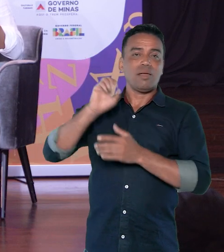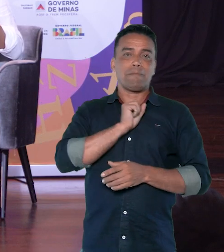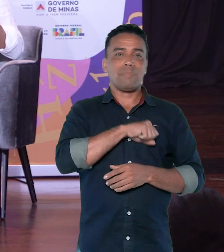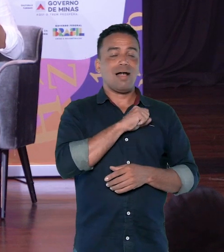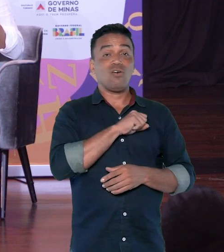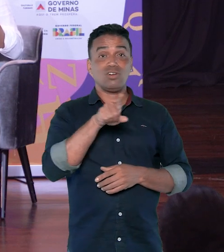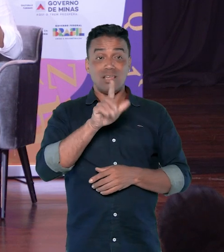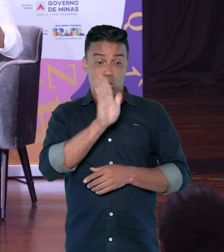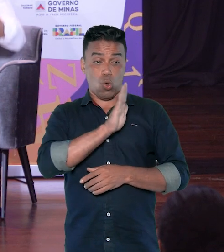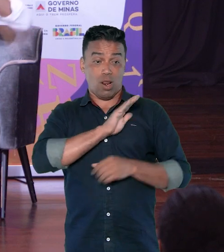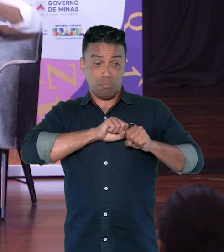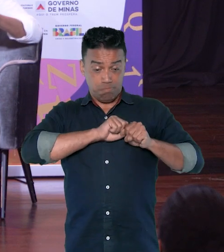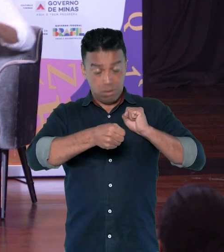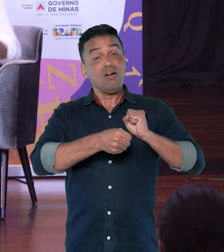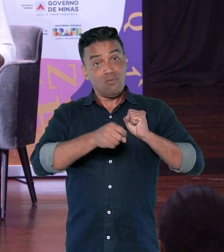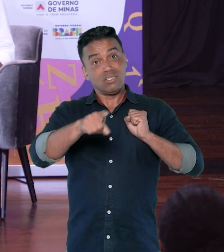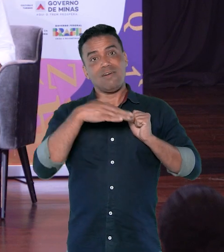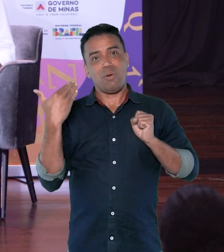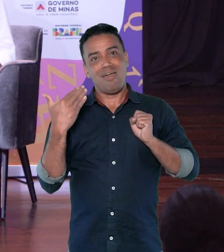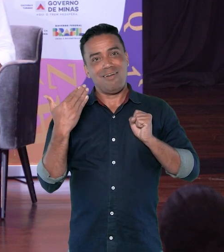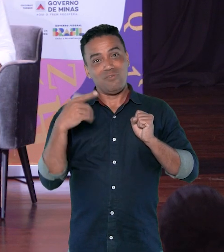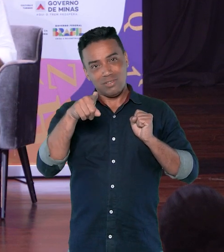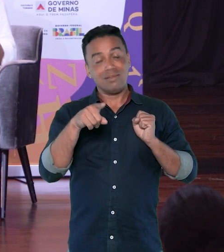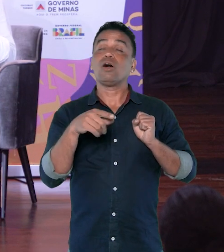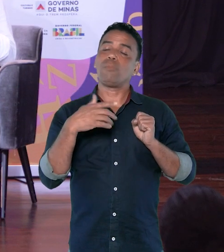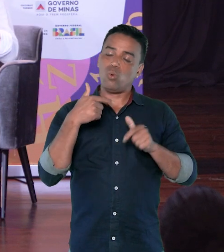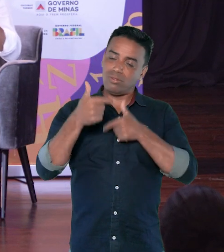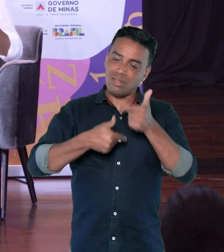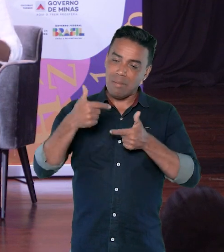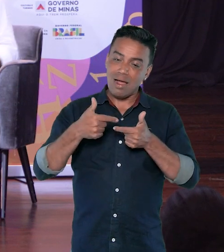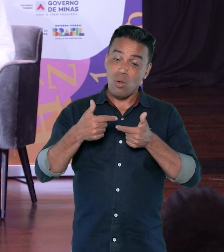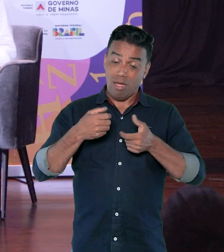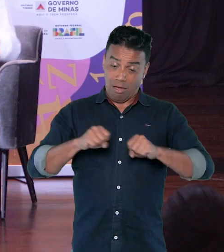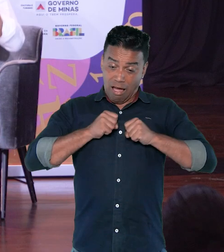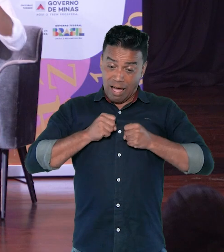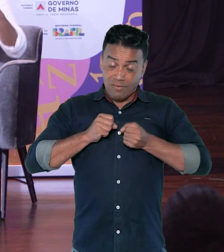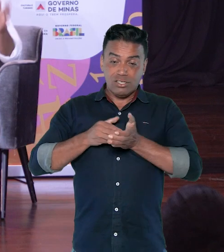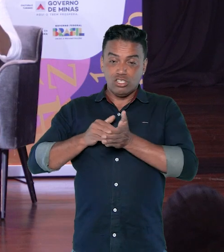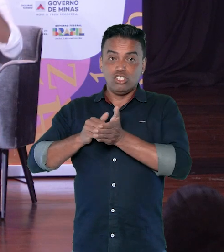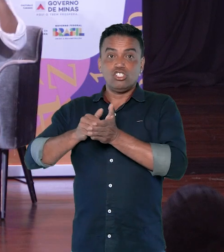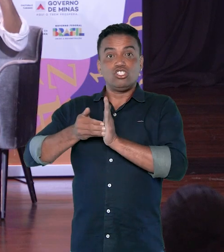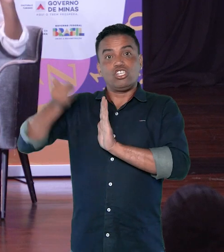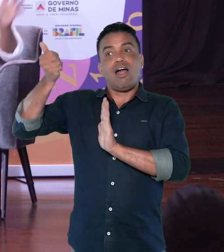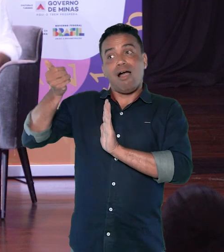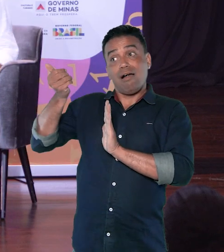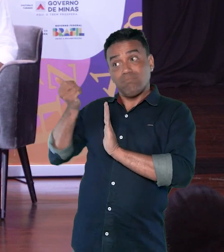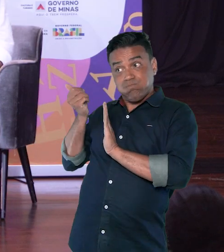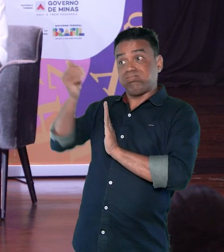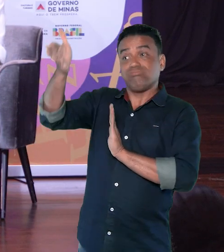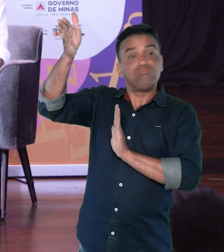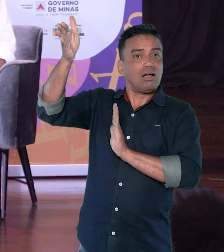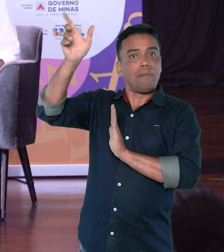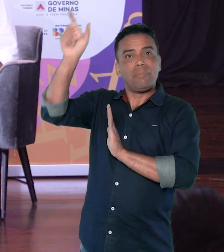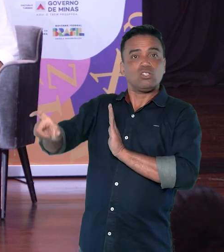vai ter o ataque cardíaco por causa da raiva é você. Né? Então o meu trabalho é tirar a raiva de mim e deixar para o outro, ele que se vire com a raiva